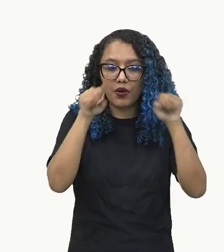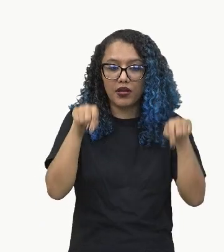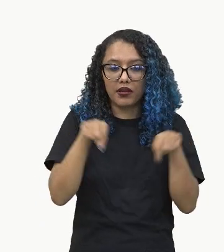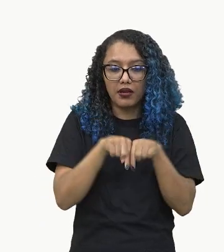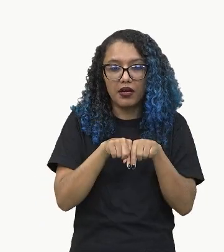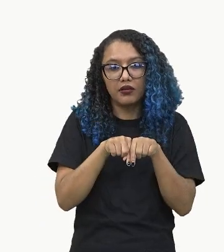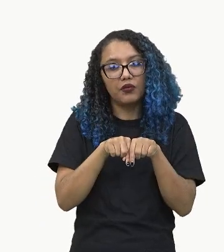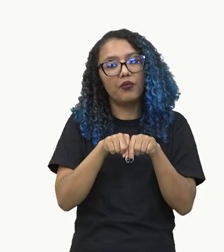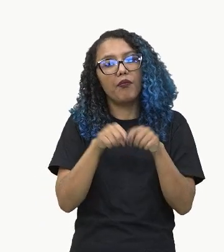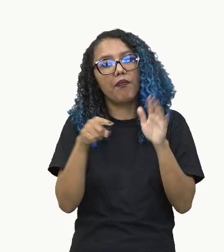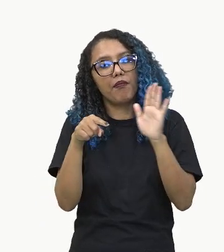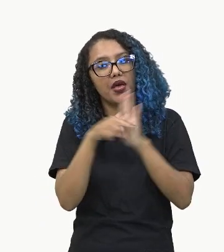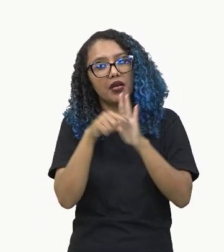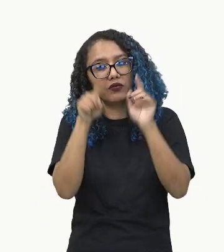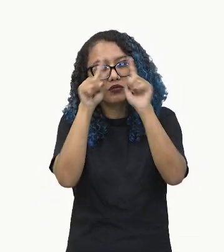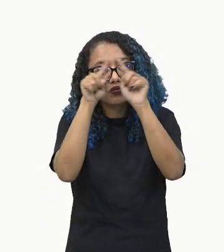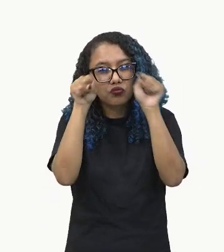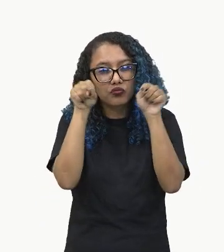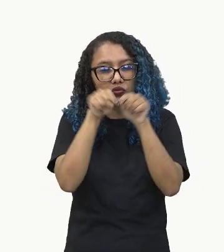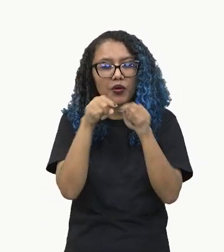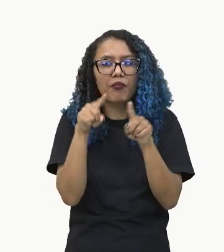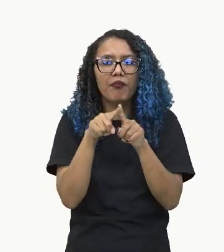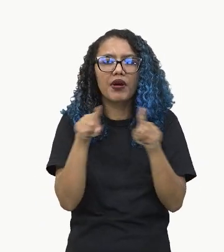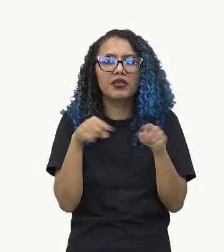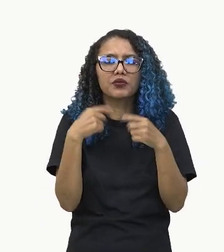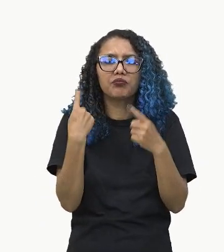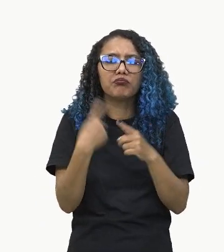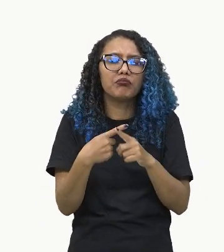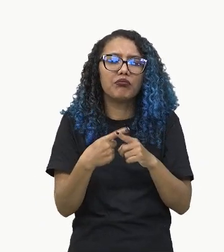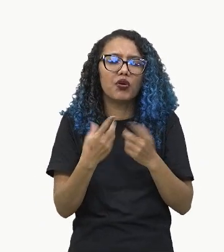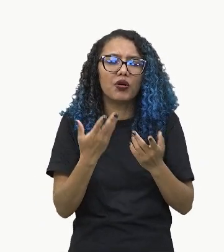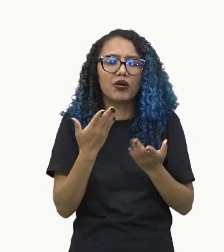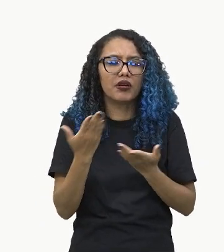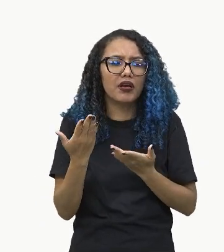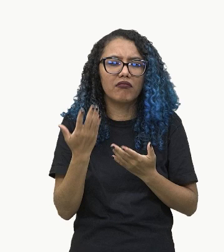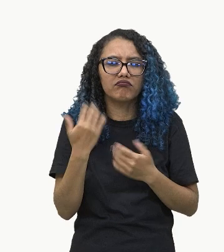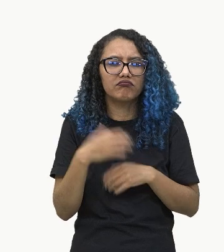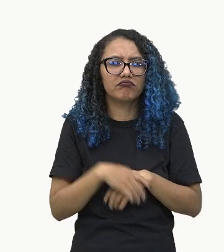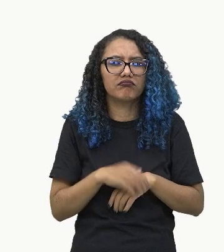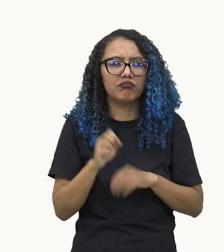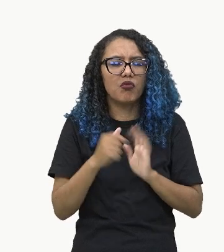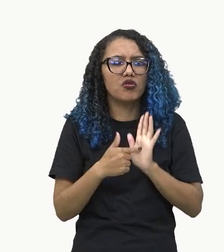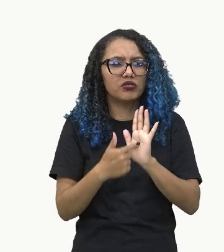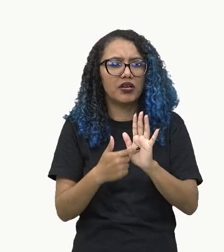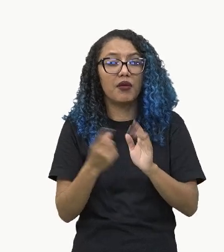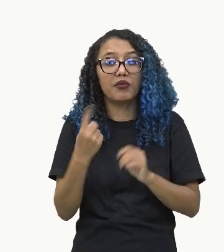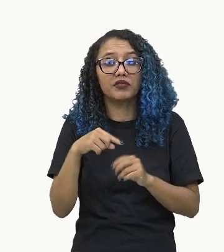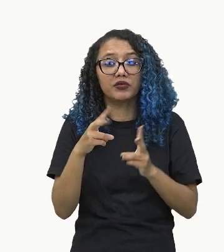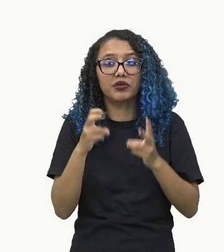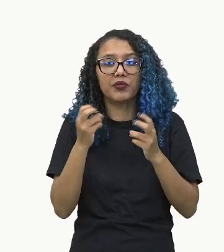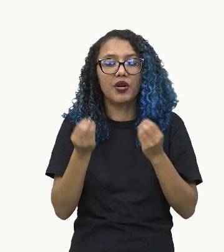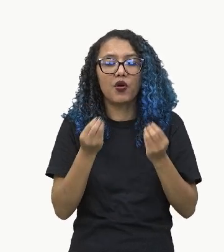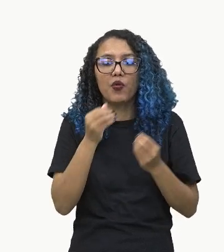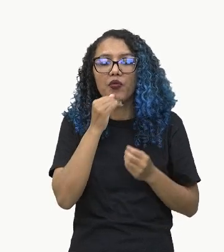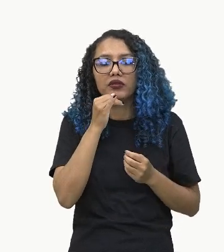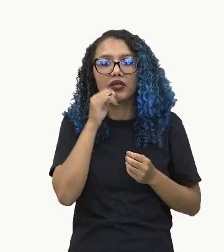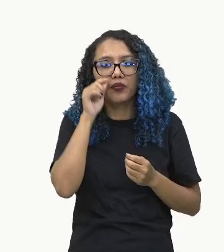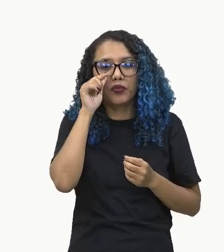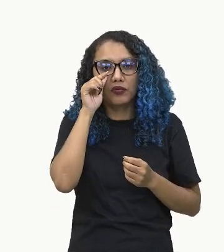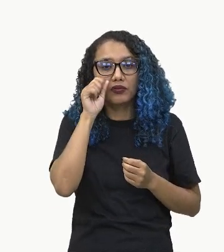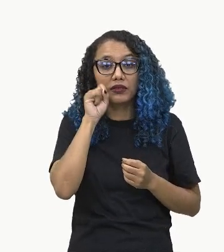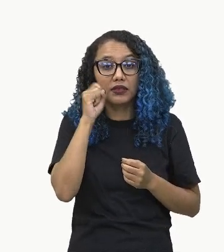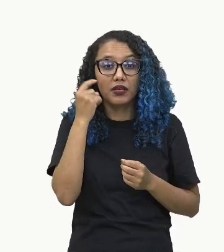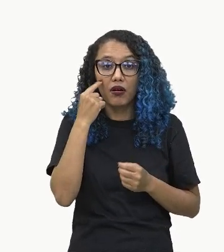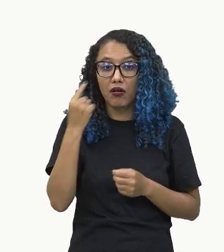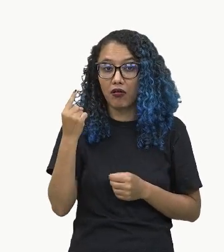tá? Então, mas para que o senhor está fazendo isso, professor? Para você conseguir observar isso aqui, ó. Se eu pegar esse pedacinho agora que